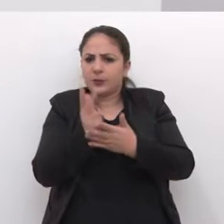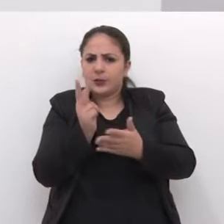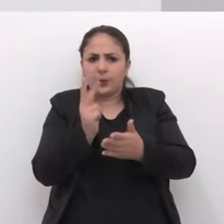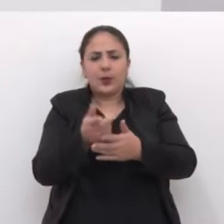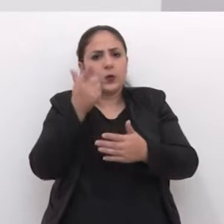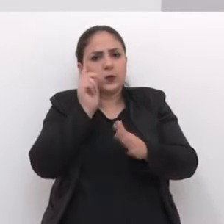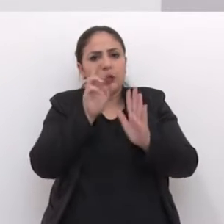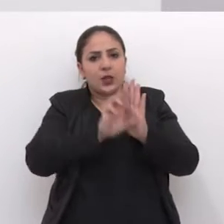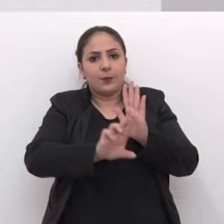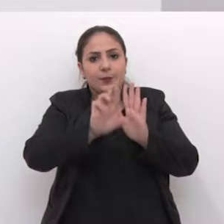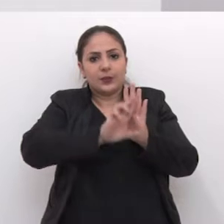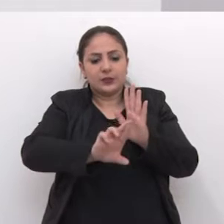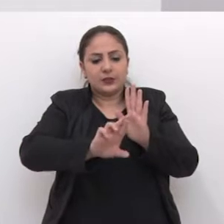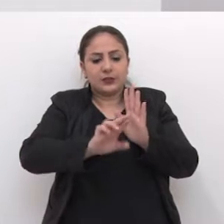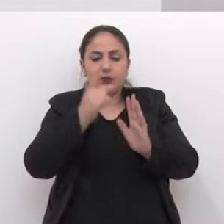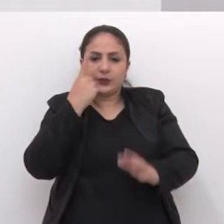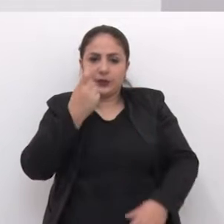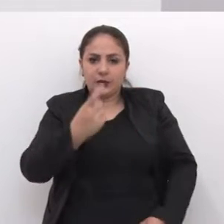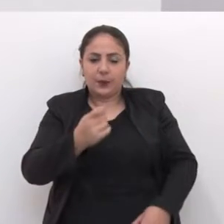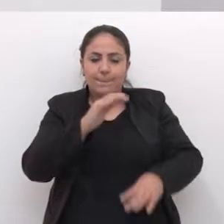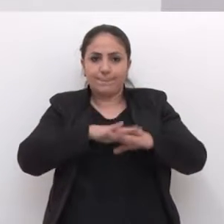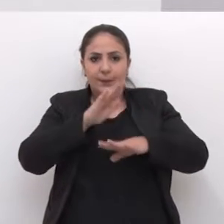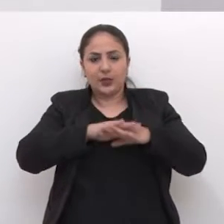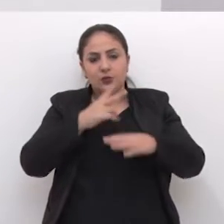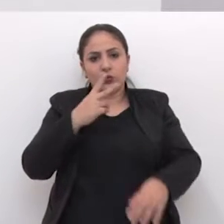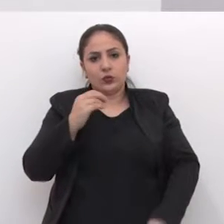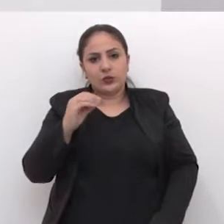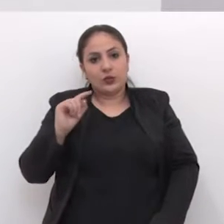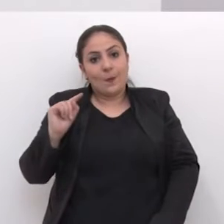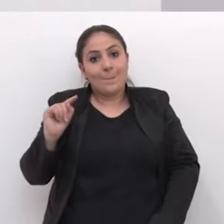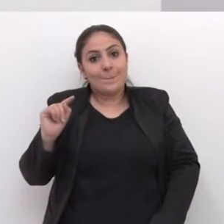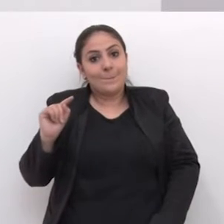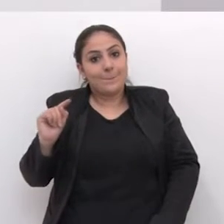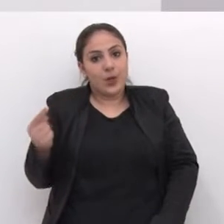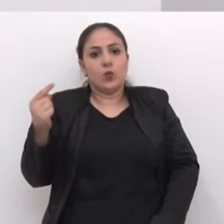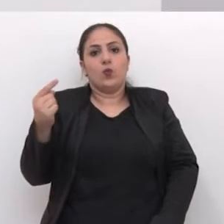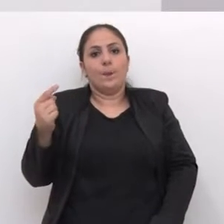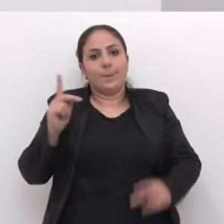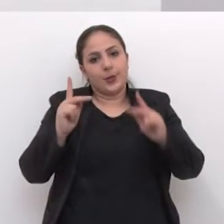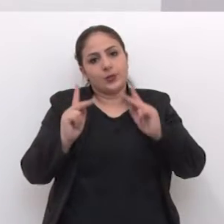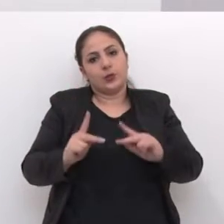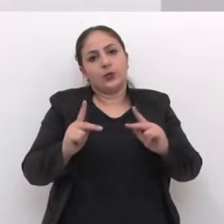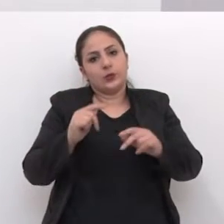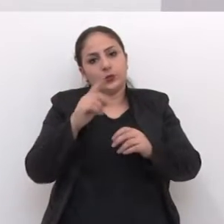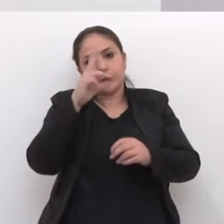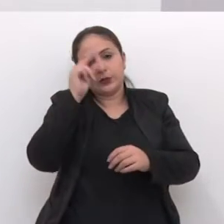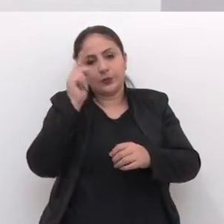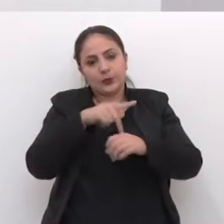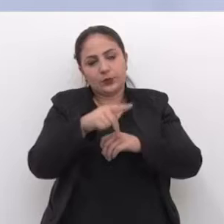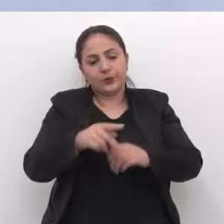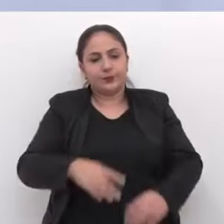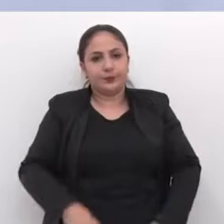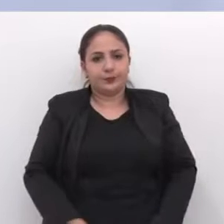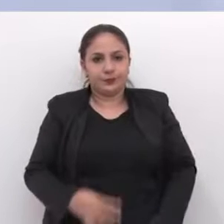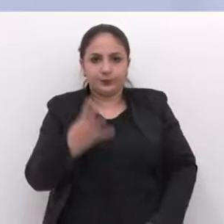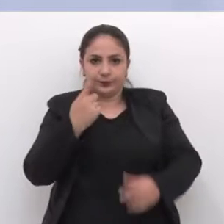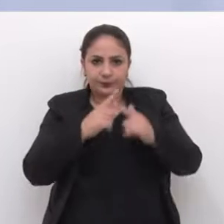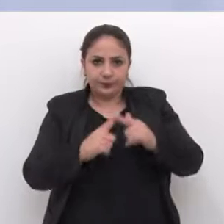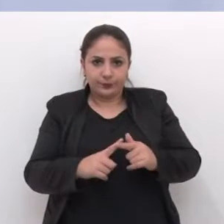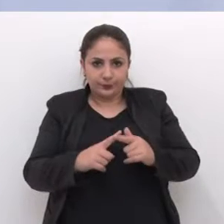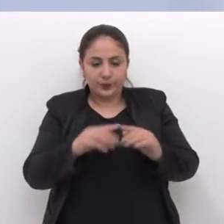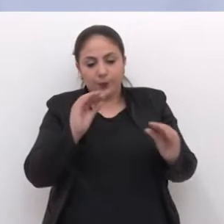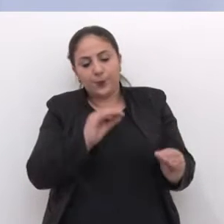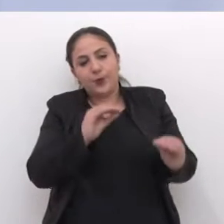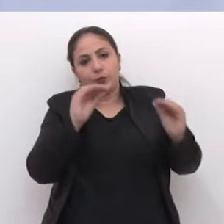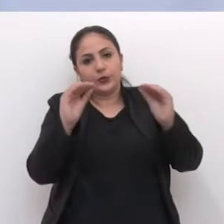que possa, na medida do possível, representar os interesses de mais de 200 mil consumidores do município de Passo Fundo. Pela